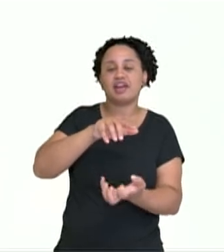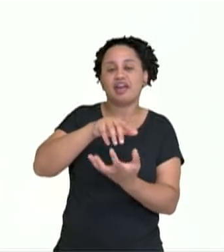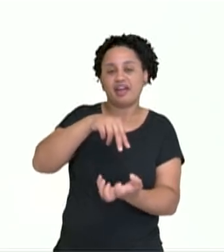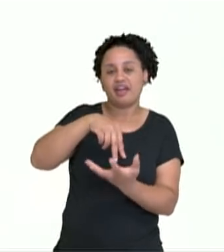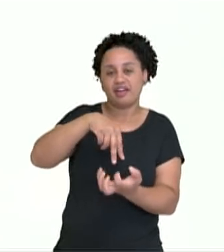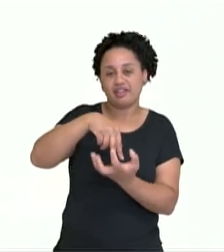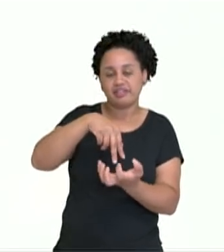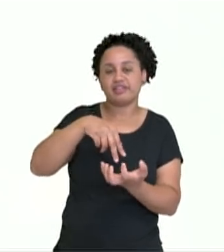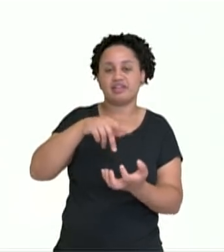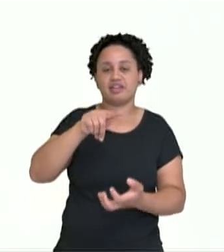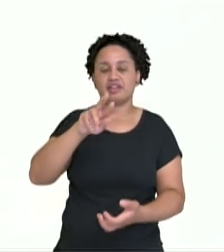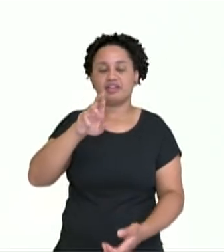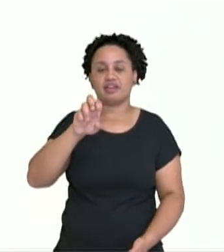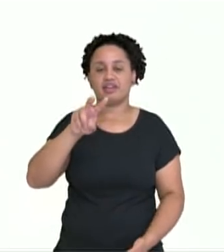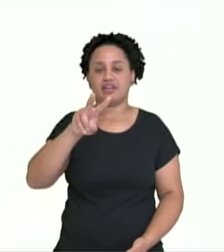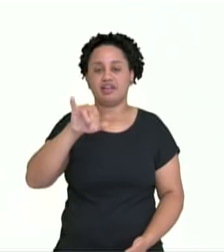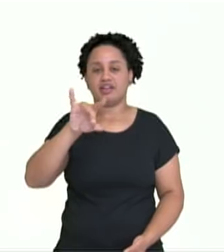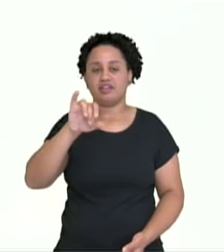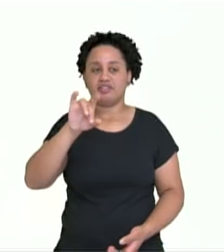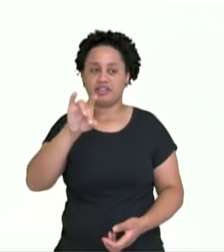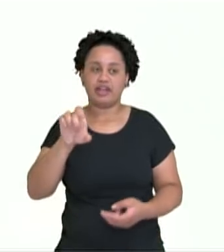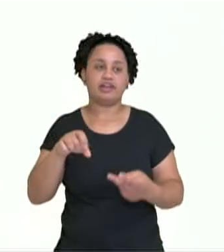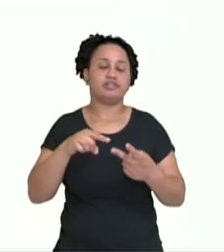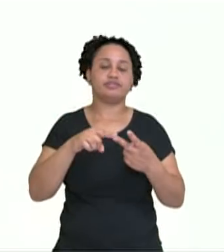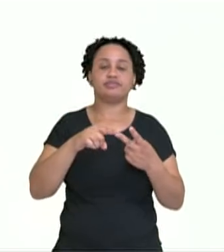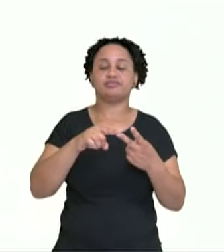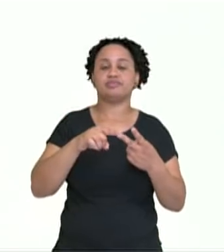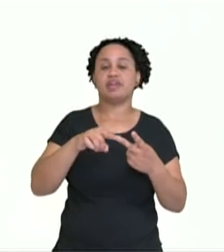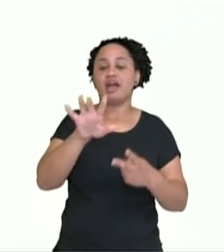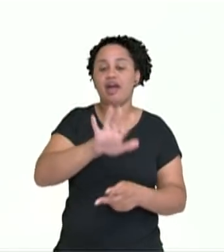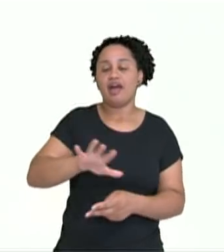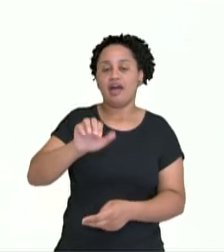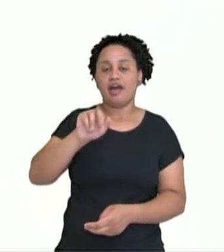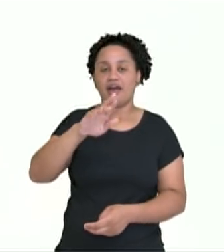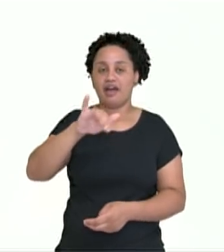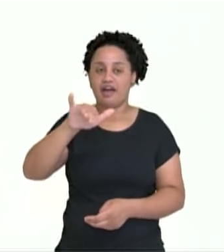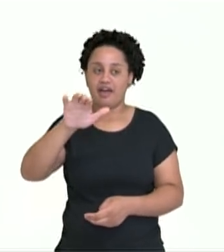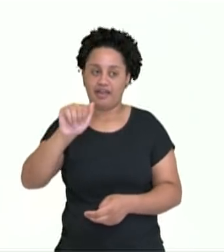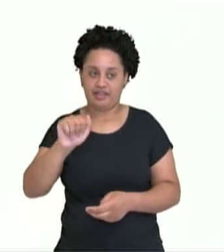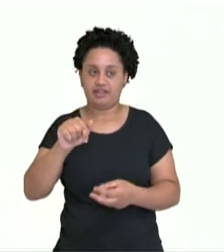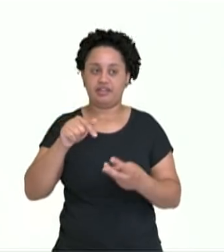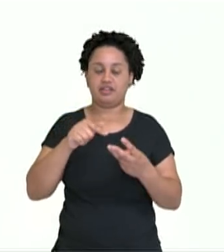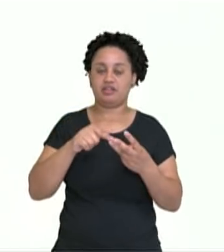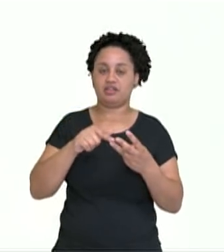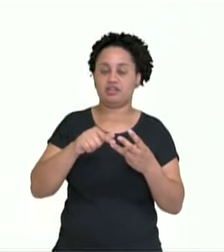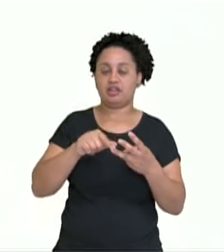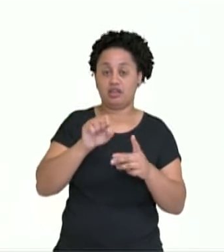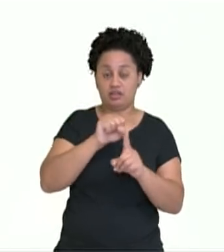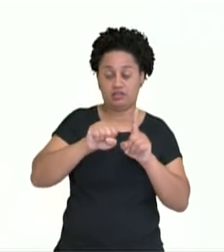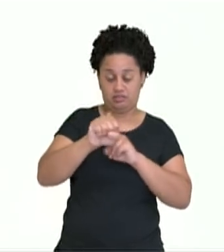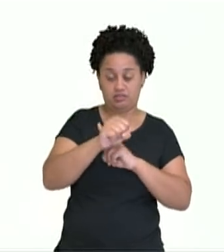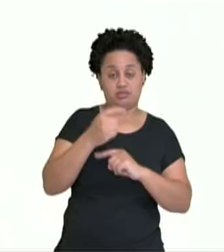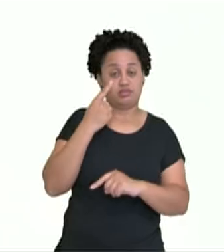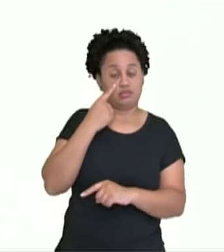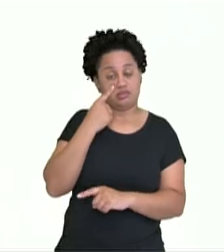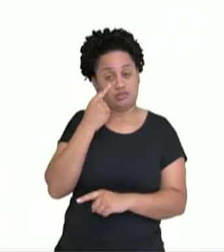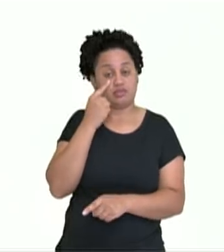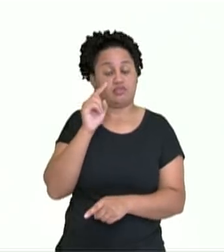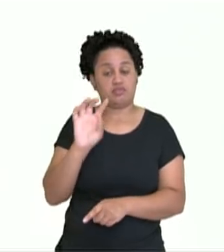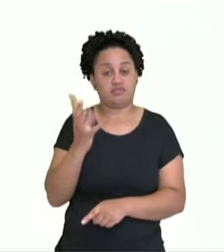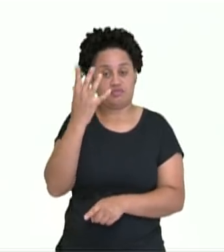né, dentro da matemática. Na sociologia, a gente vai ver para frente que o fato social é um conceito de um grande